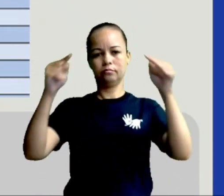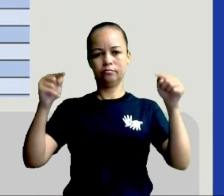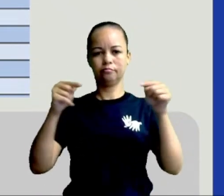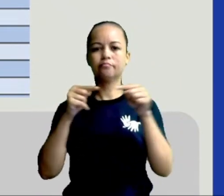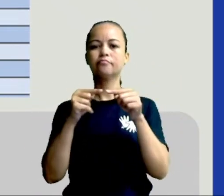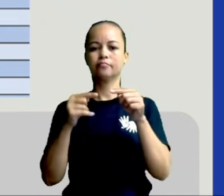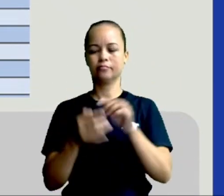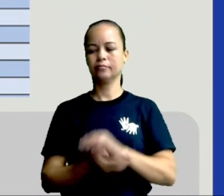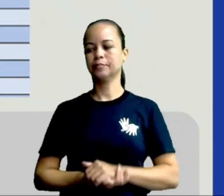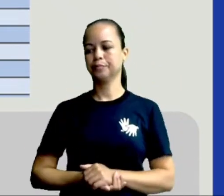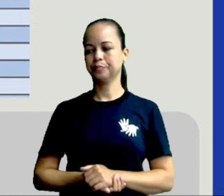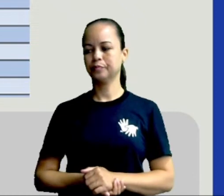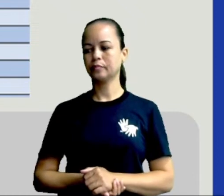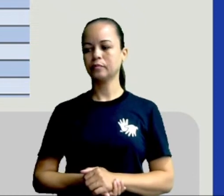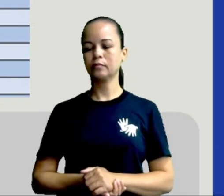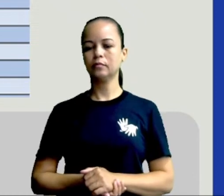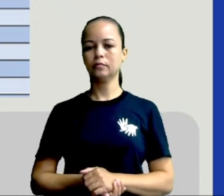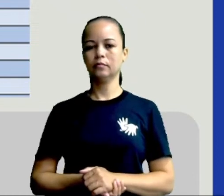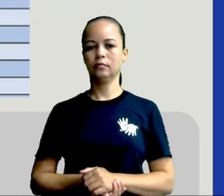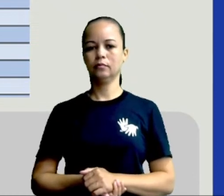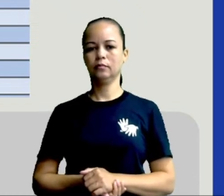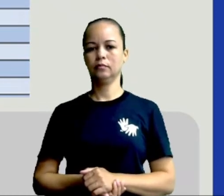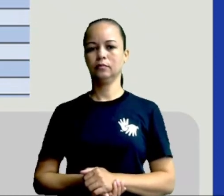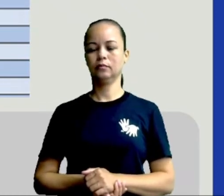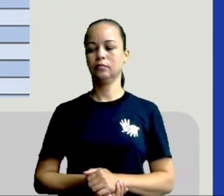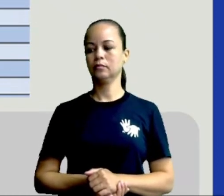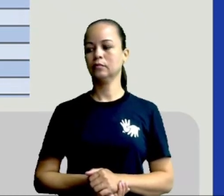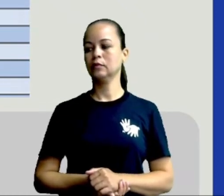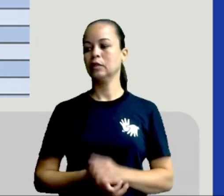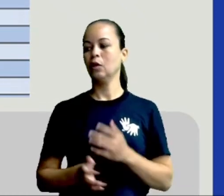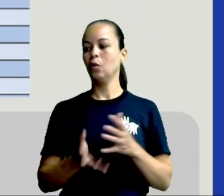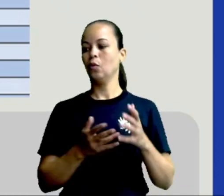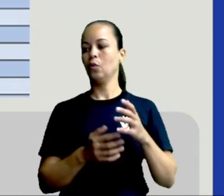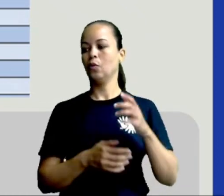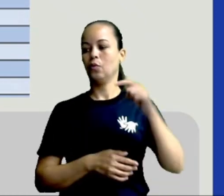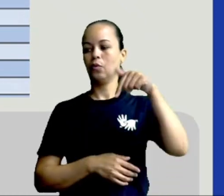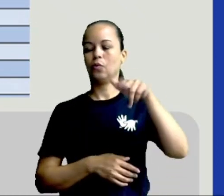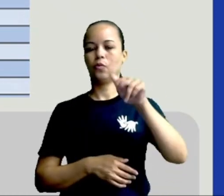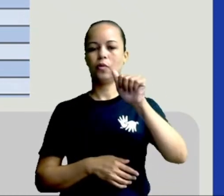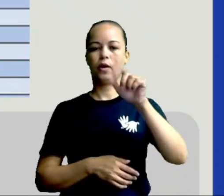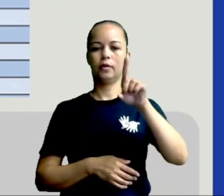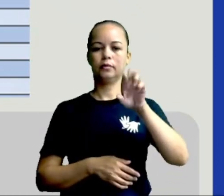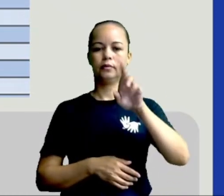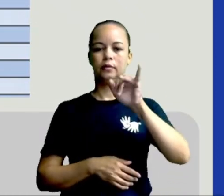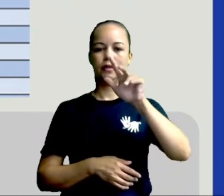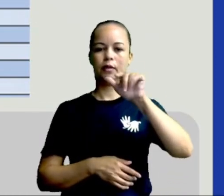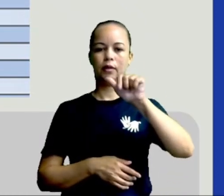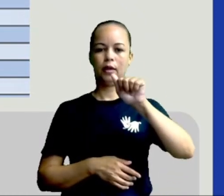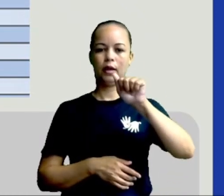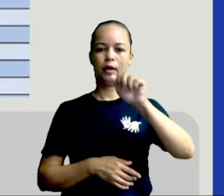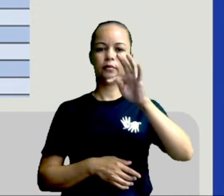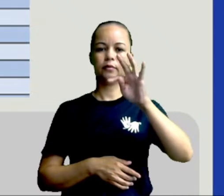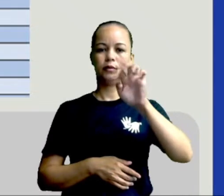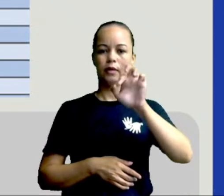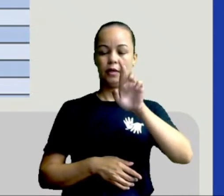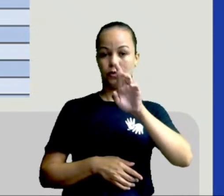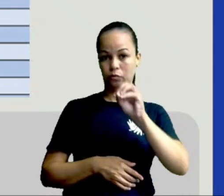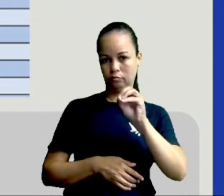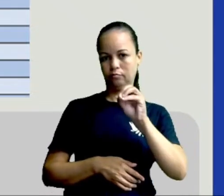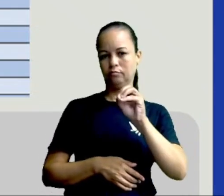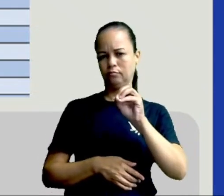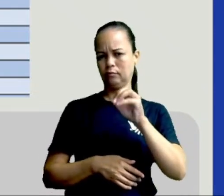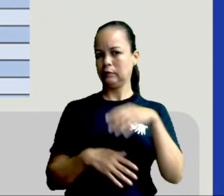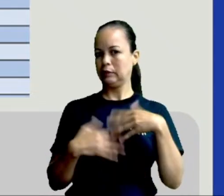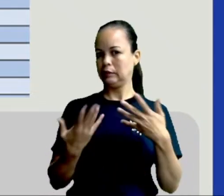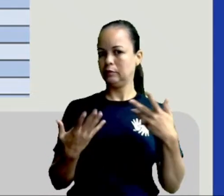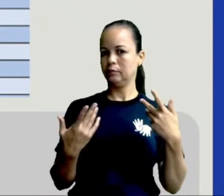ok? O 4, o quadrilátero. Opa, professora, preciso lembrar que tem quadriláteros